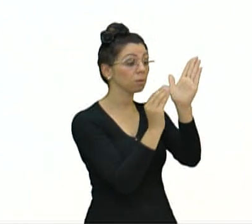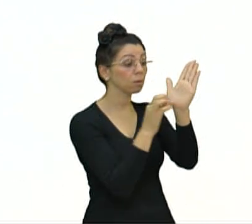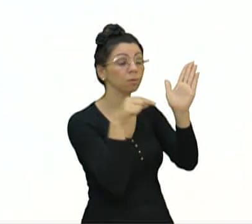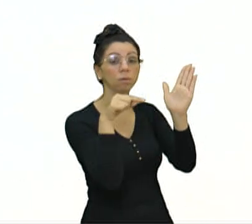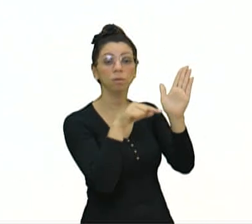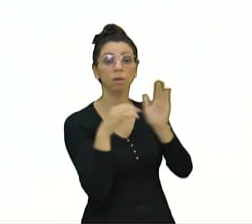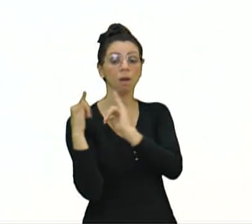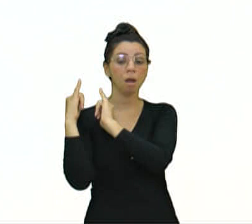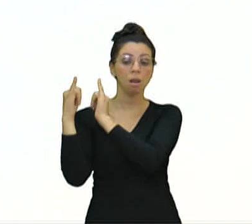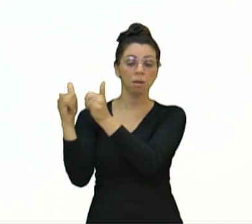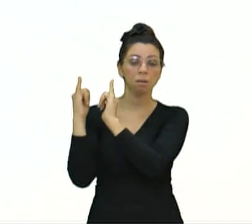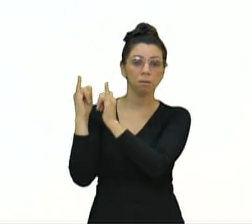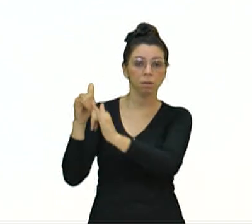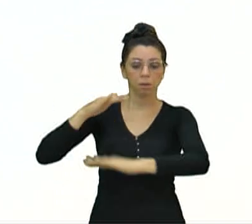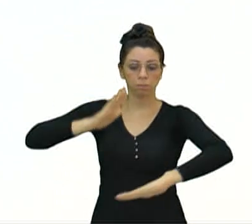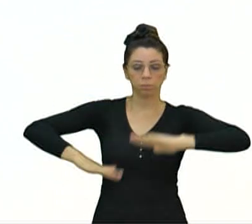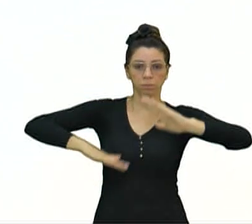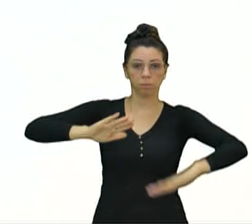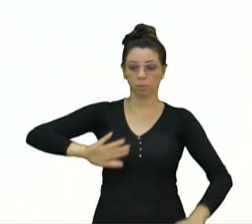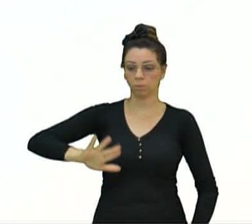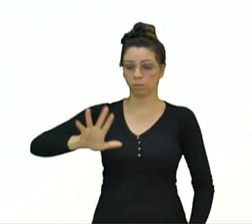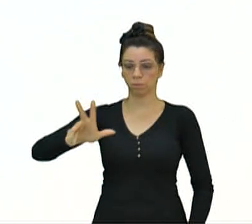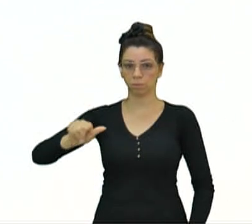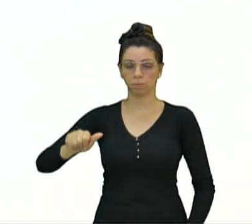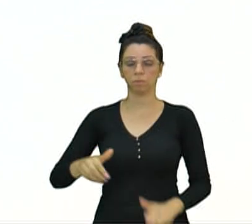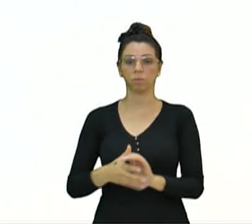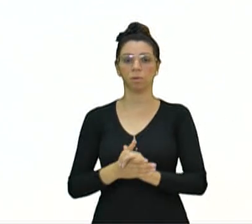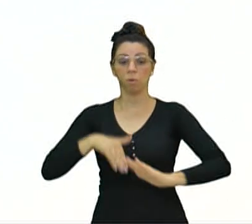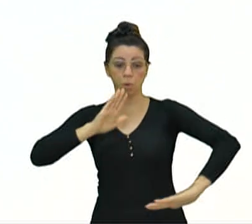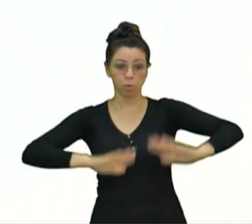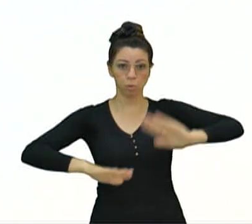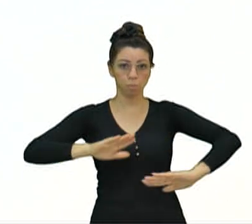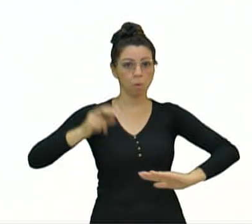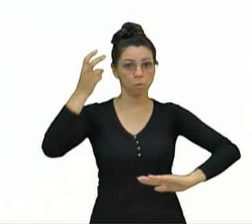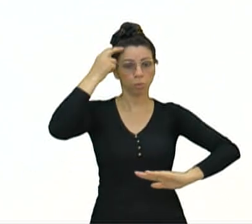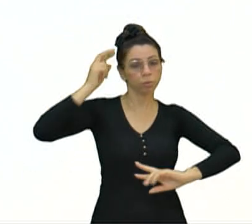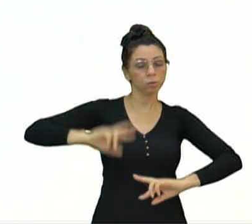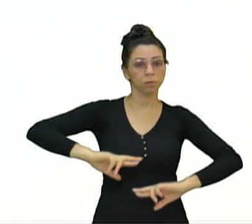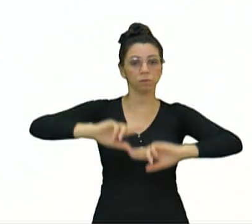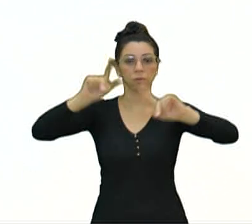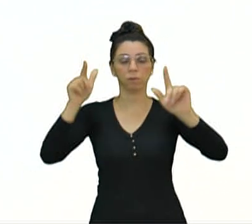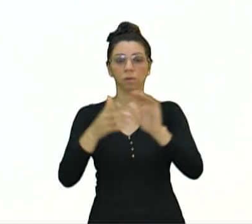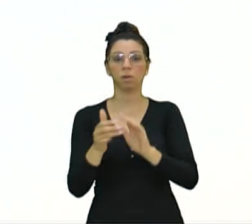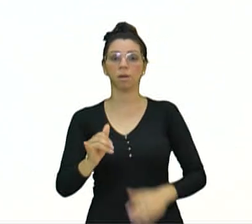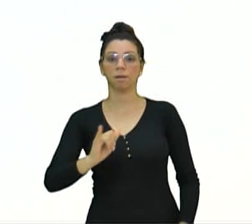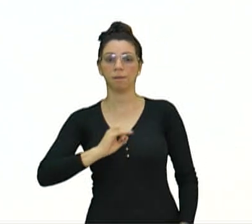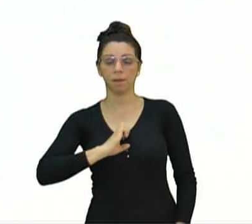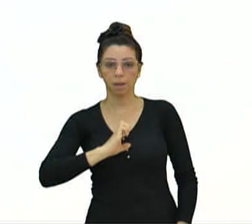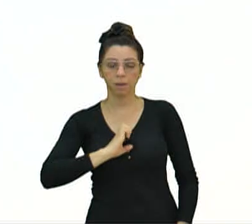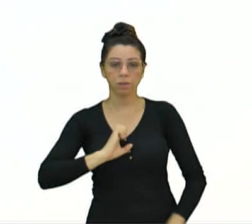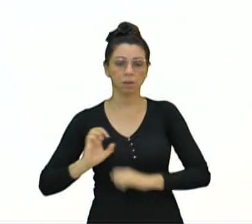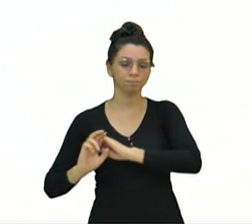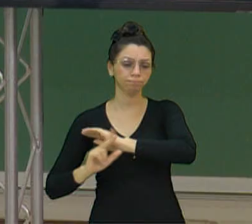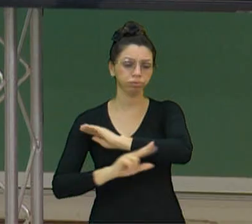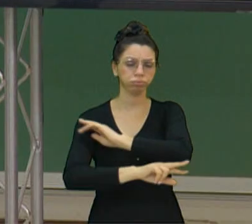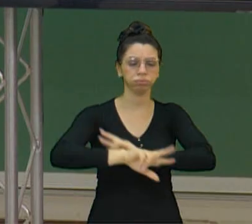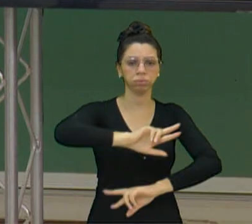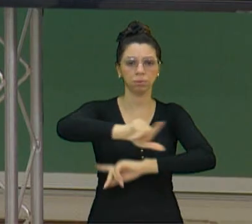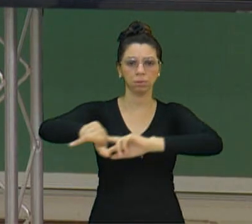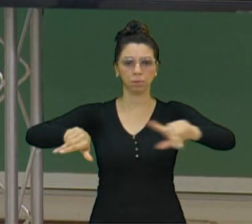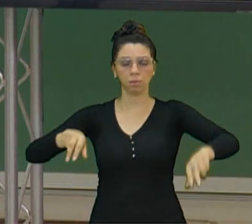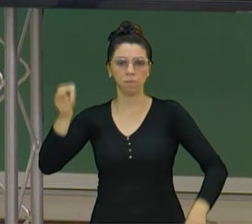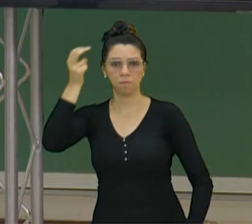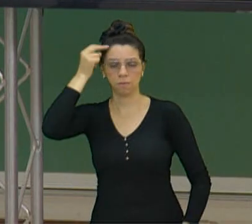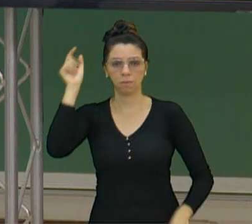lenda do tambor africano, o tambor em diferentes culturas, ética e pluralidade cultural, tambores africanos